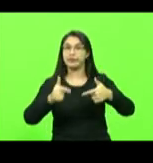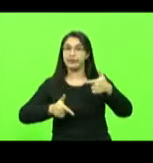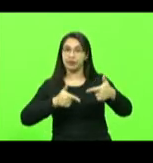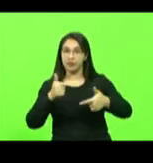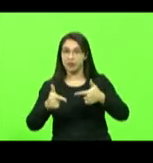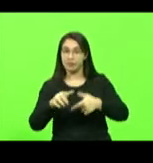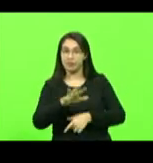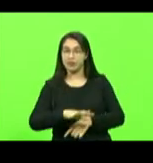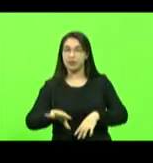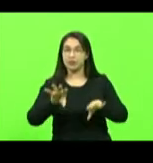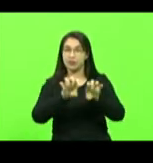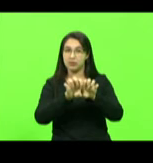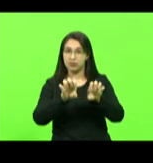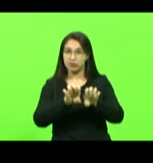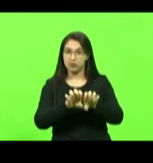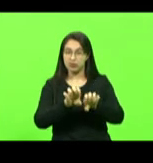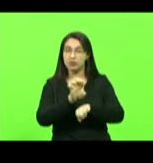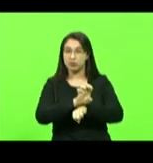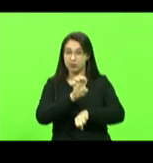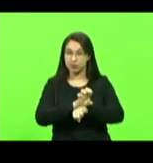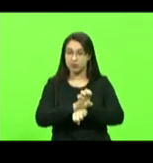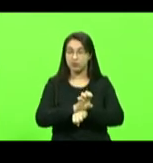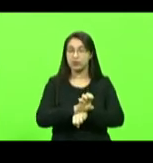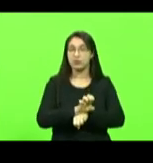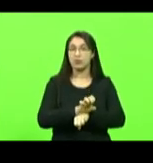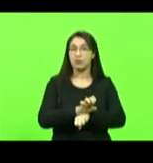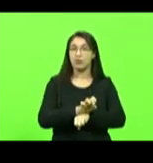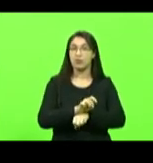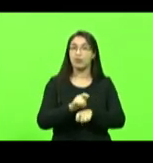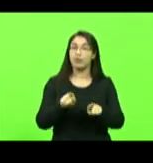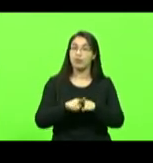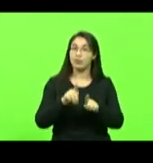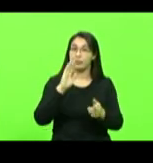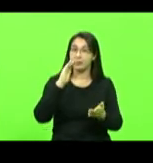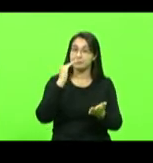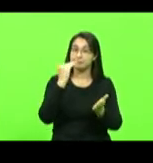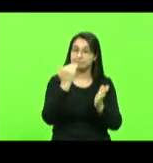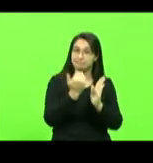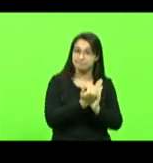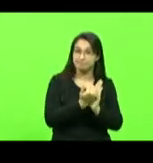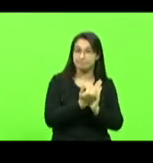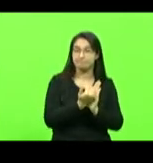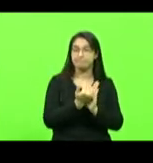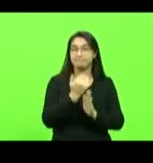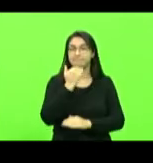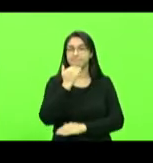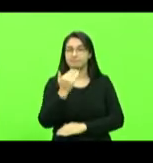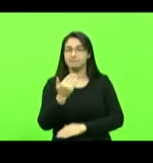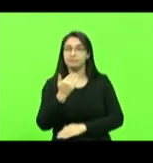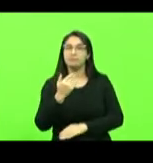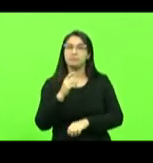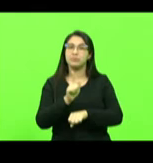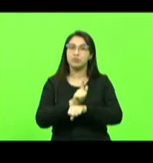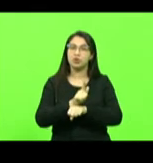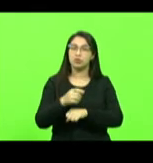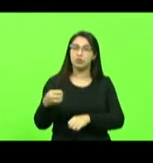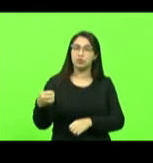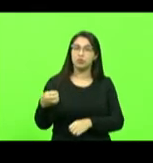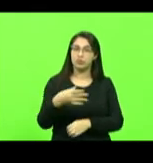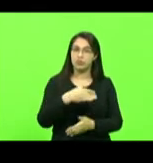estadual e também o compromisso com essas soluções, né? Que a gente solicita, então, desse novo gestor, né? O secretário que